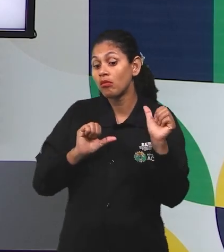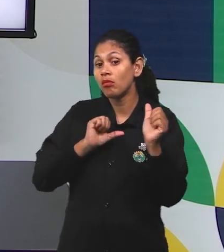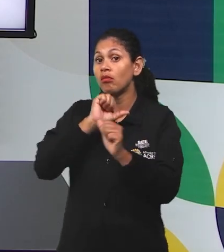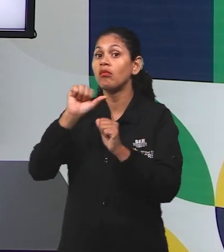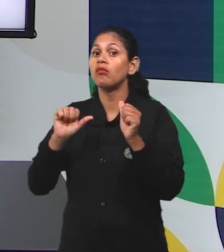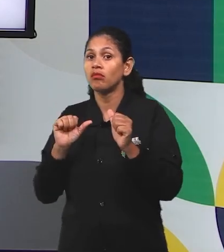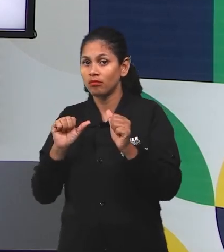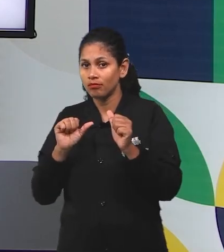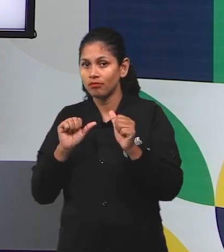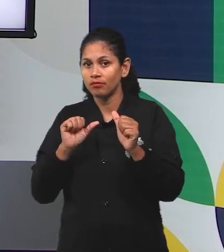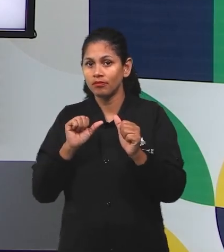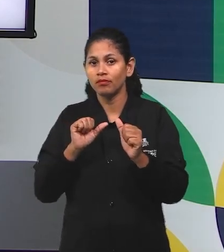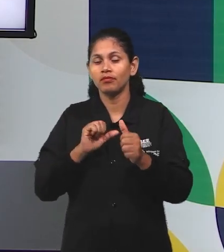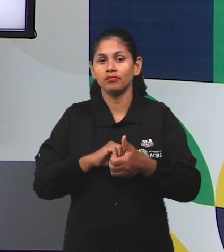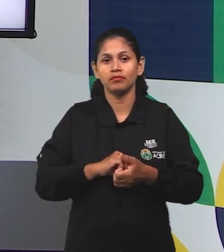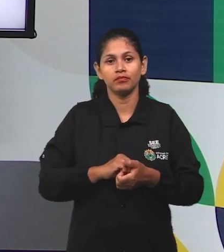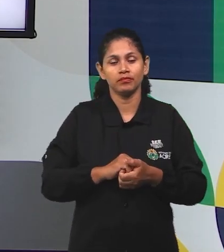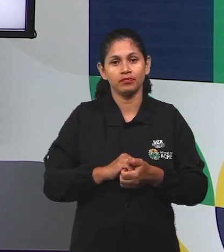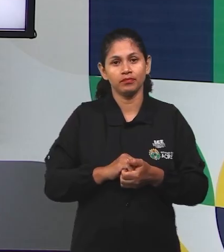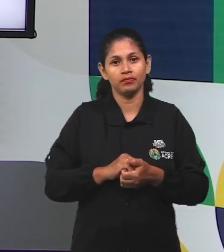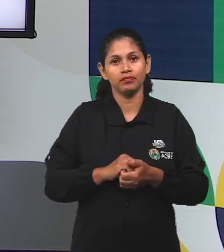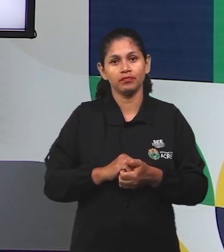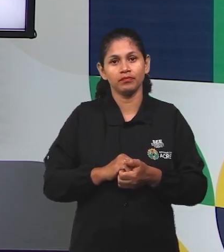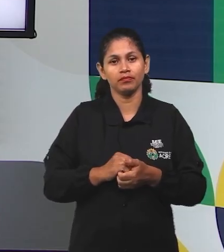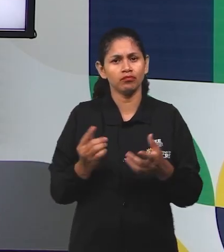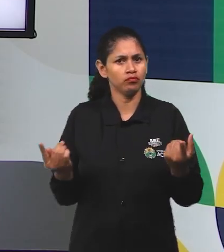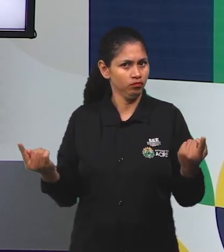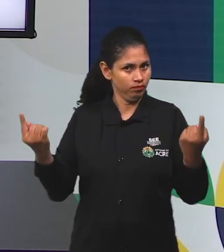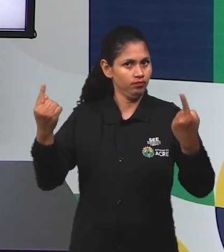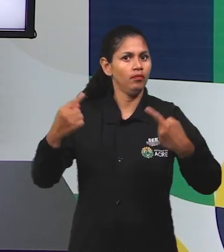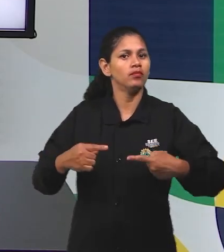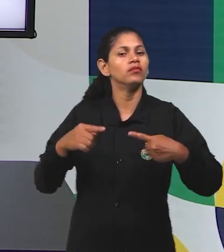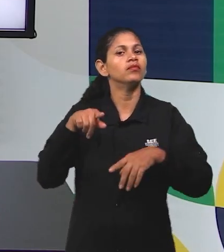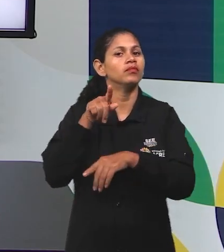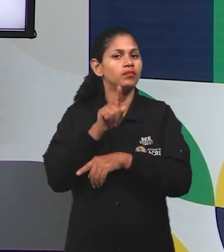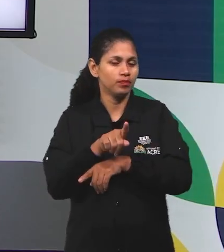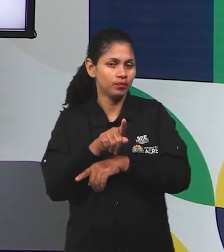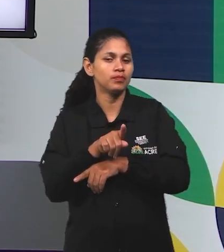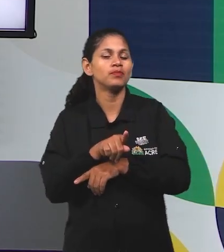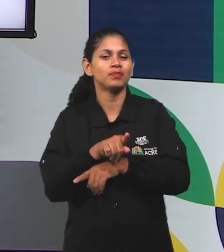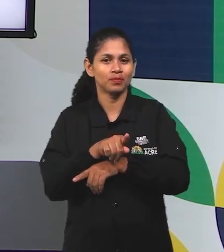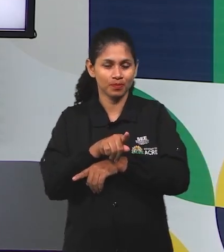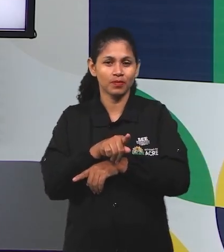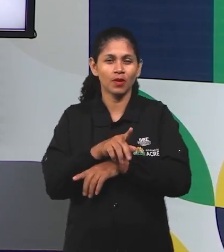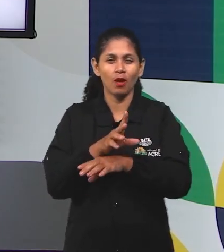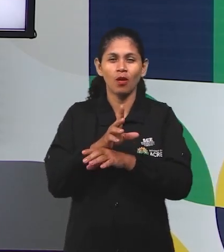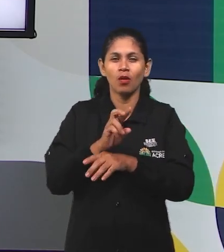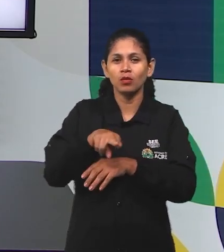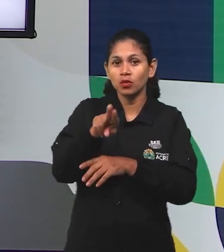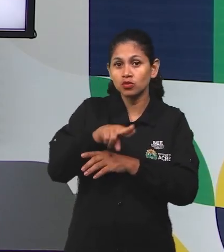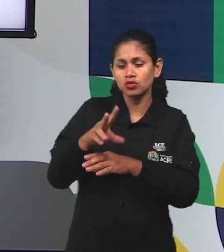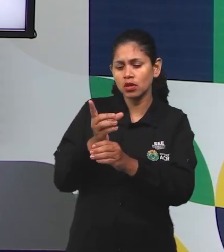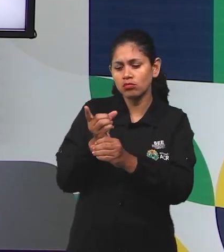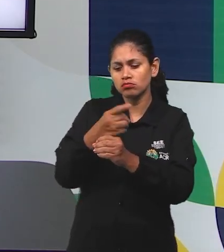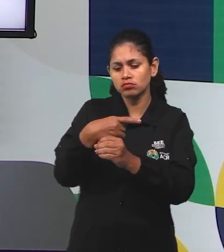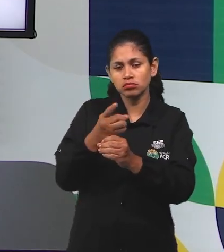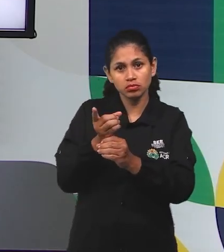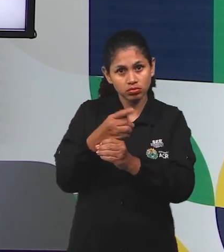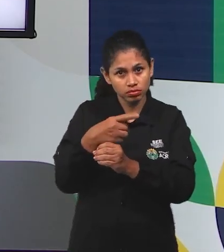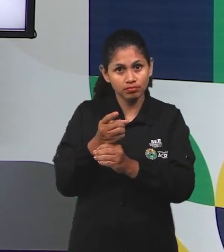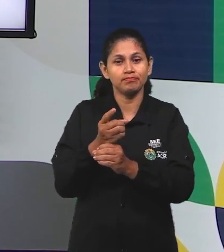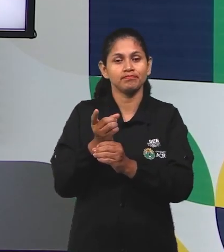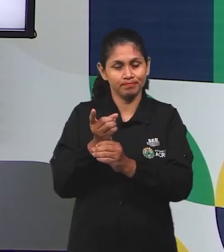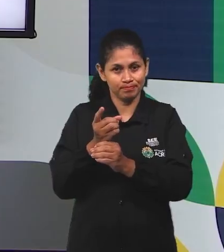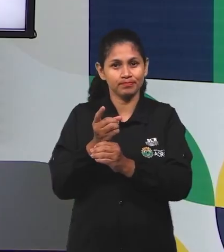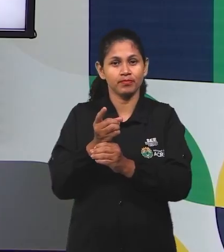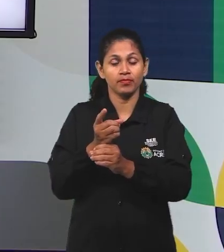Olha só, isso é um desafio. No início, quando nós usamos o velocímetro, eu já falei um pouco dessa transformação. Vou repetir,